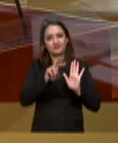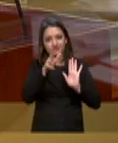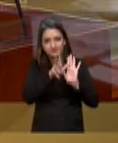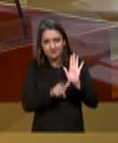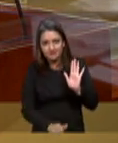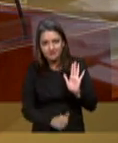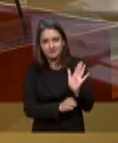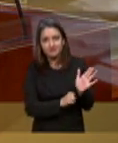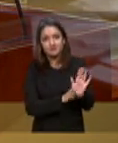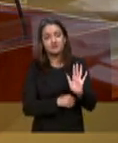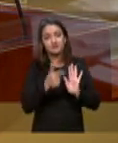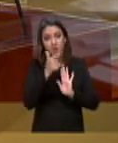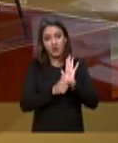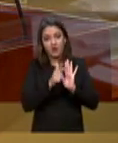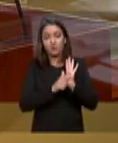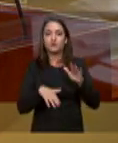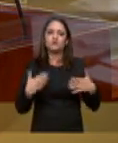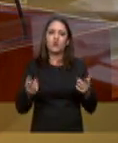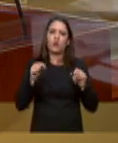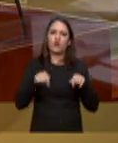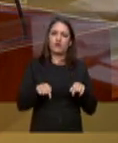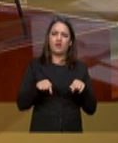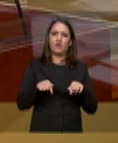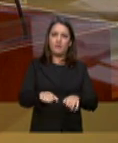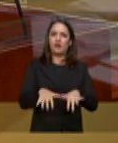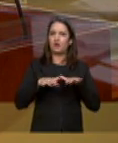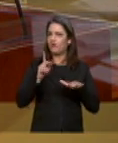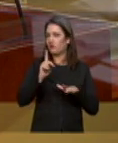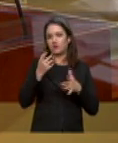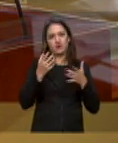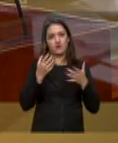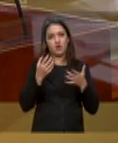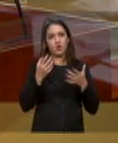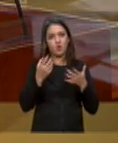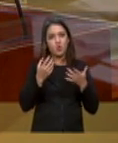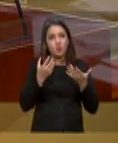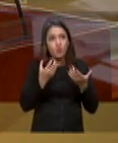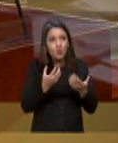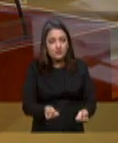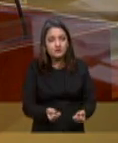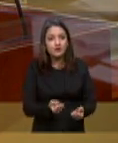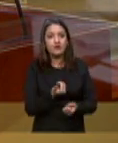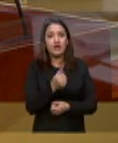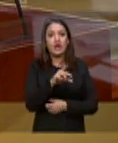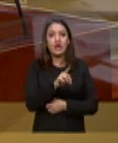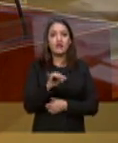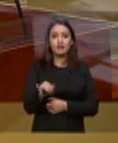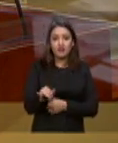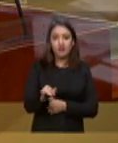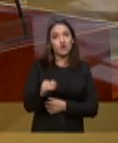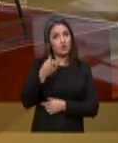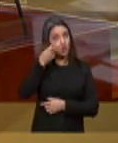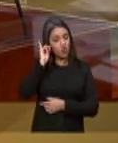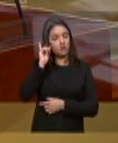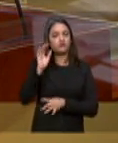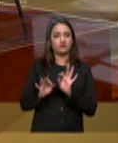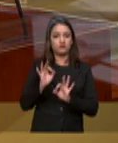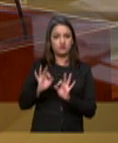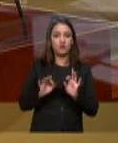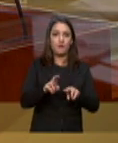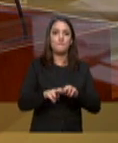egrégio plenário decidiu por não conhecer da ADI analisada ontem, por entender não ter havido, nos termos do voto do excelentíssimo